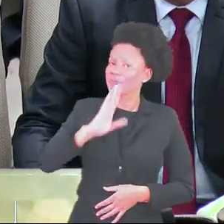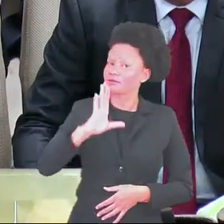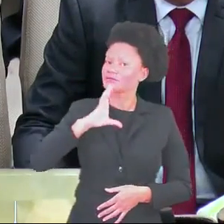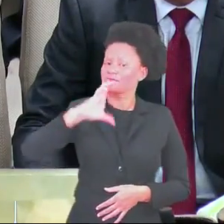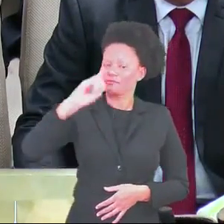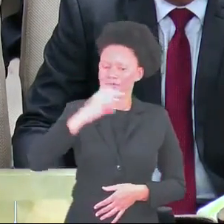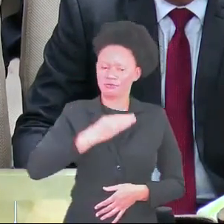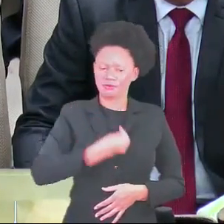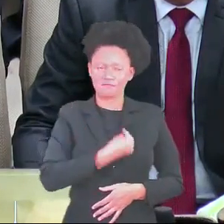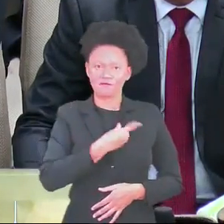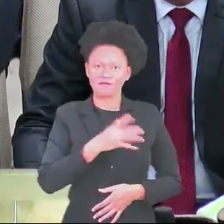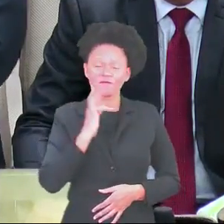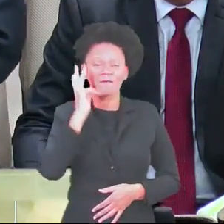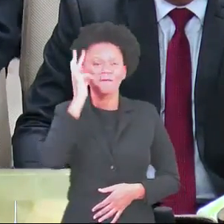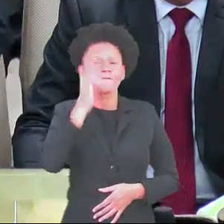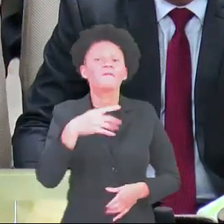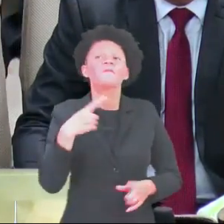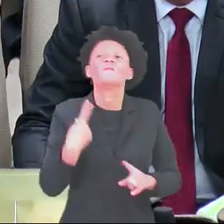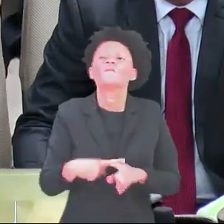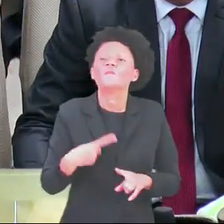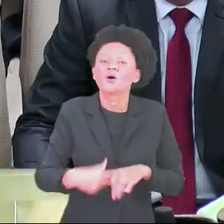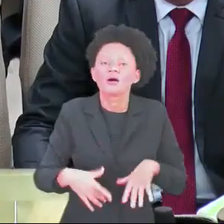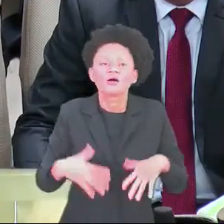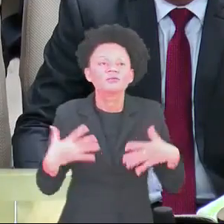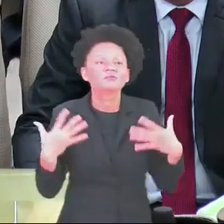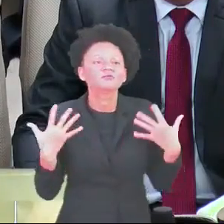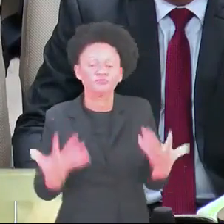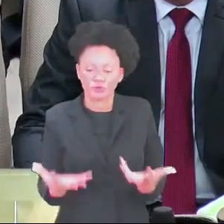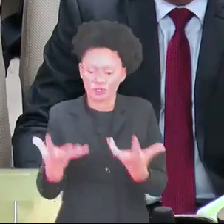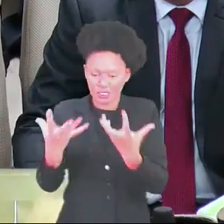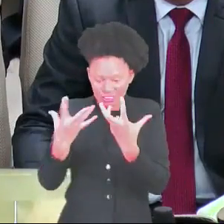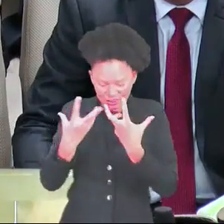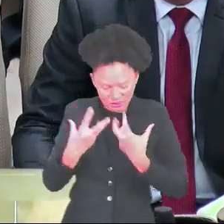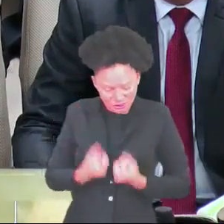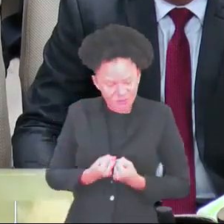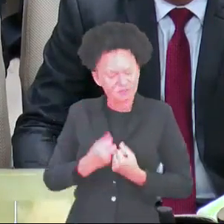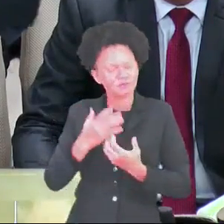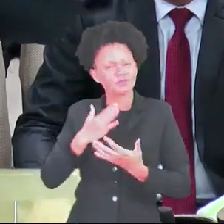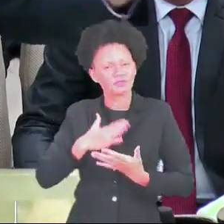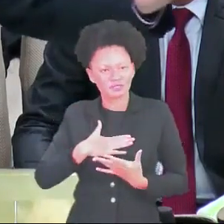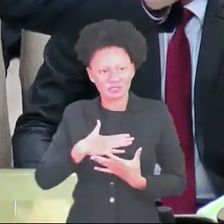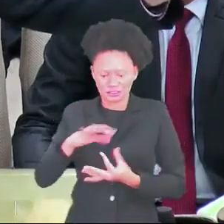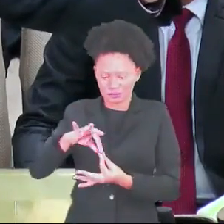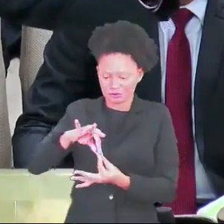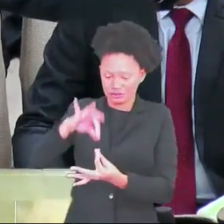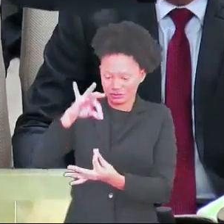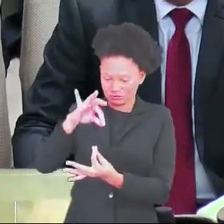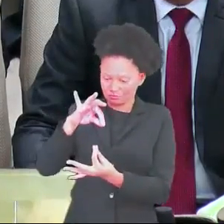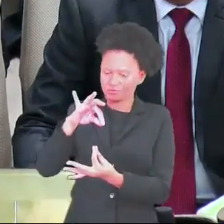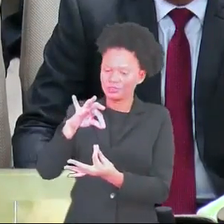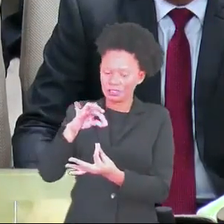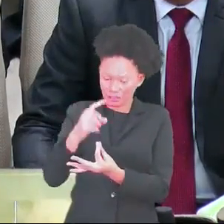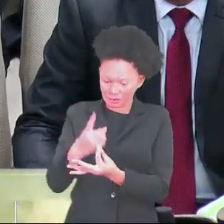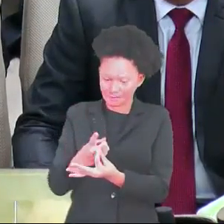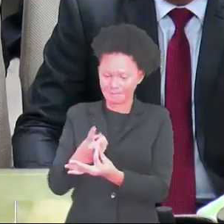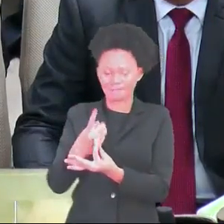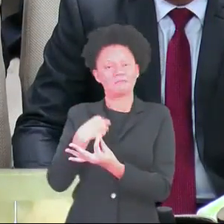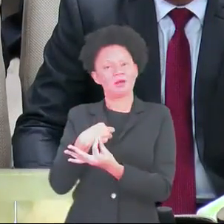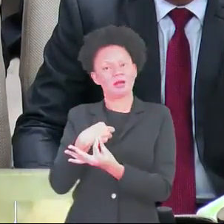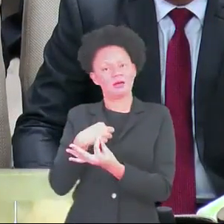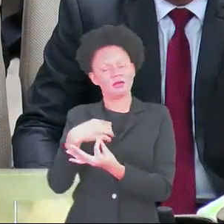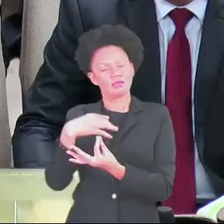futura, por que é que então eu recebo do meu espírito o comando do mundo